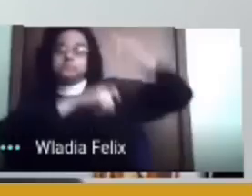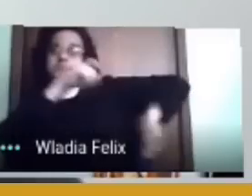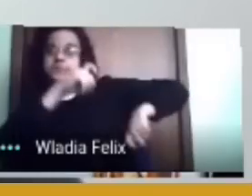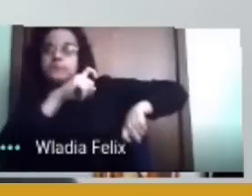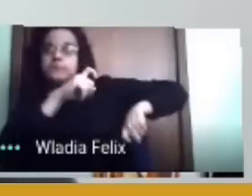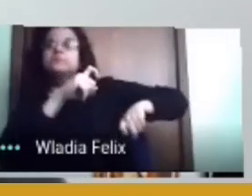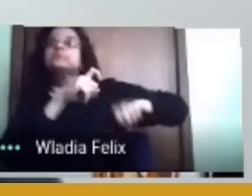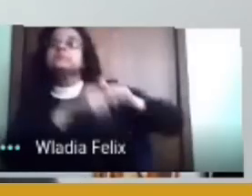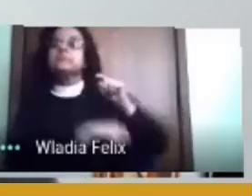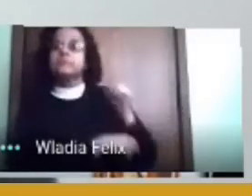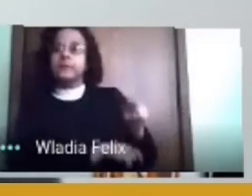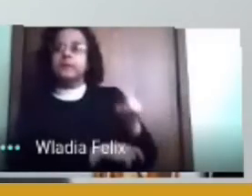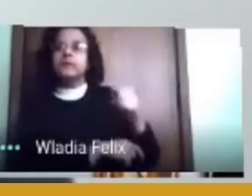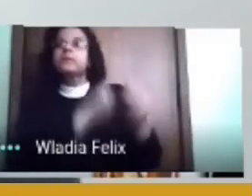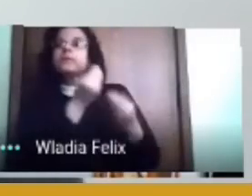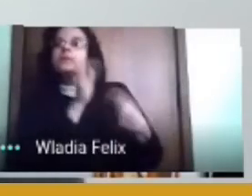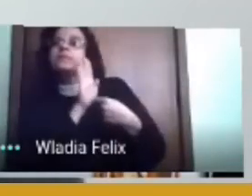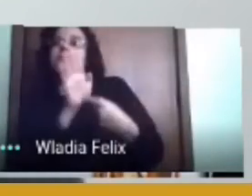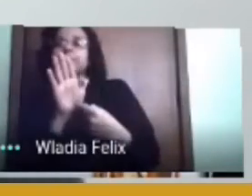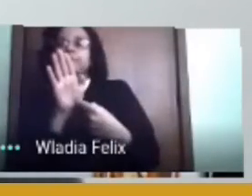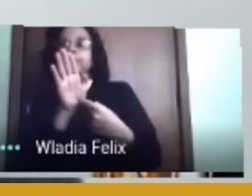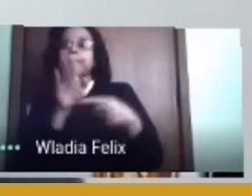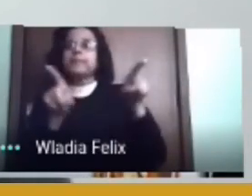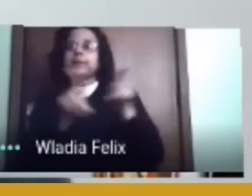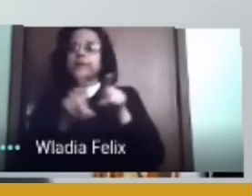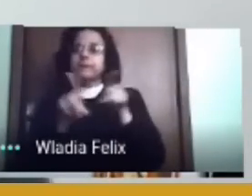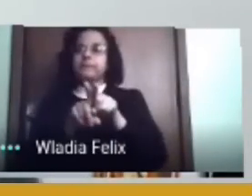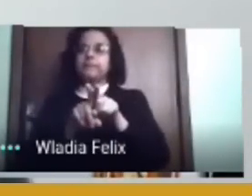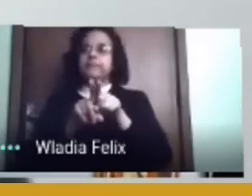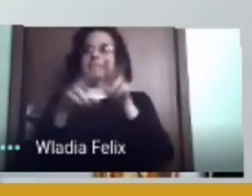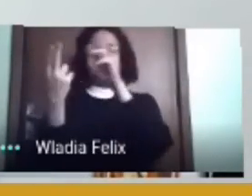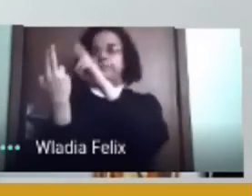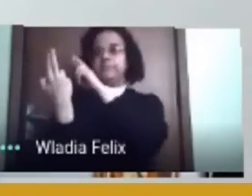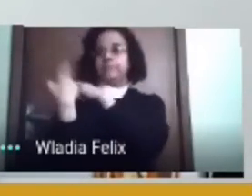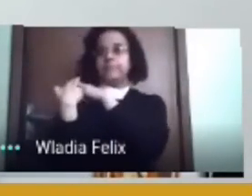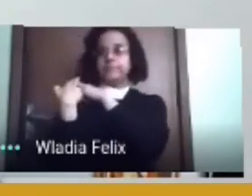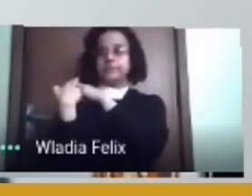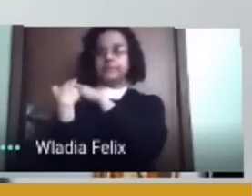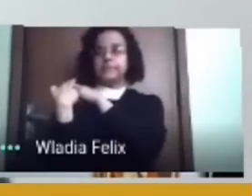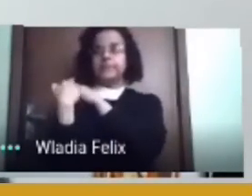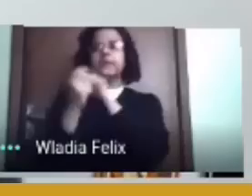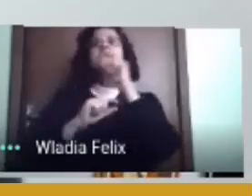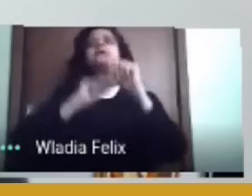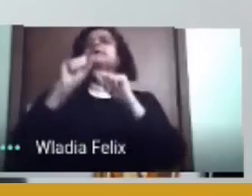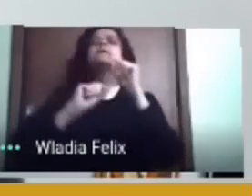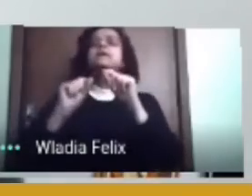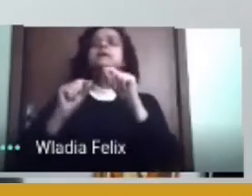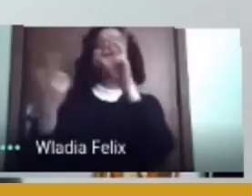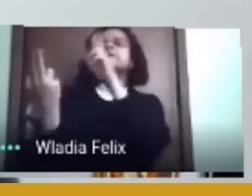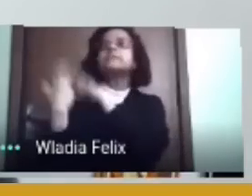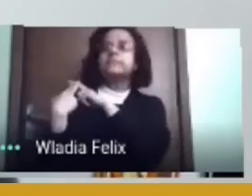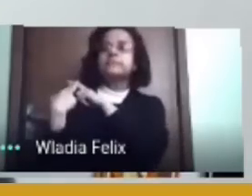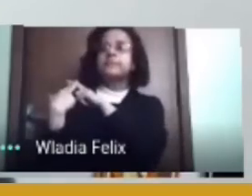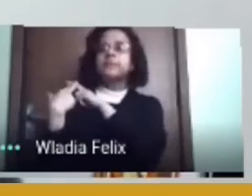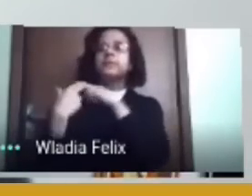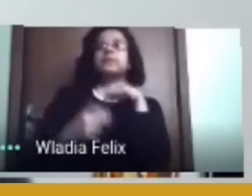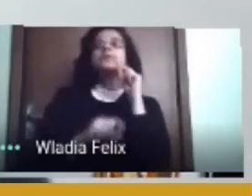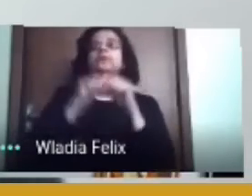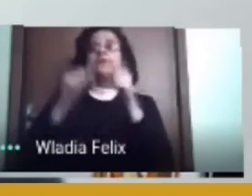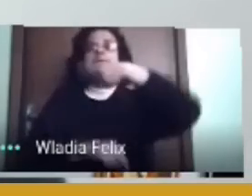um pouco da responsabilização disso, de quem que é essa responsabilidade, o que nós, professores e professoras, podemos